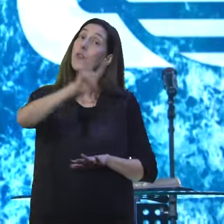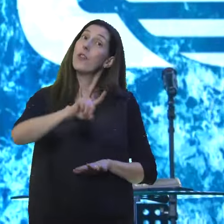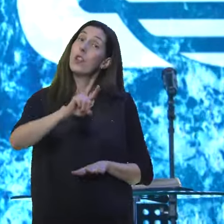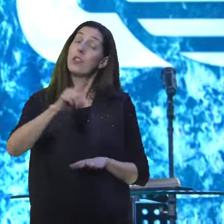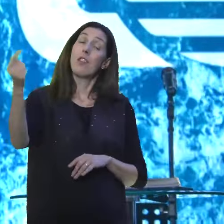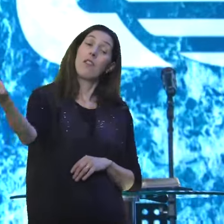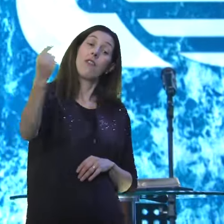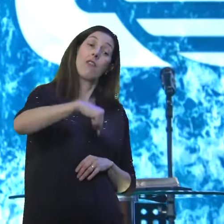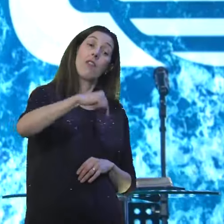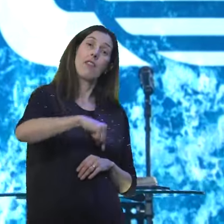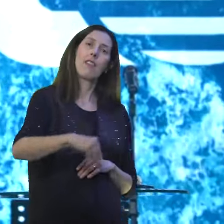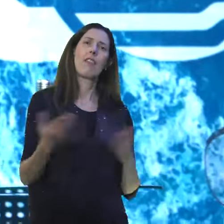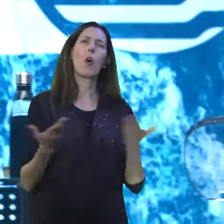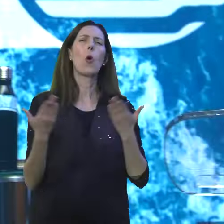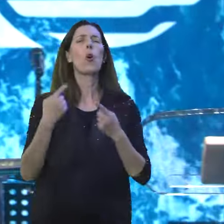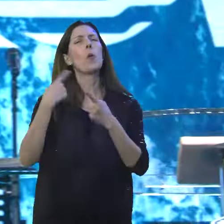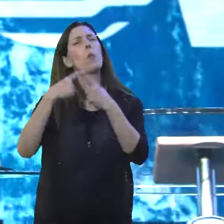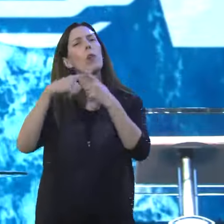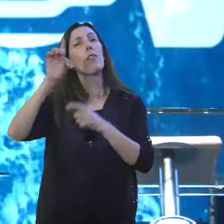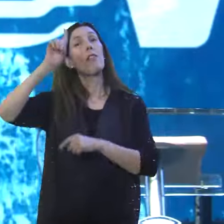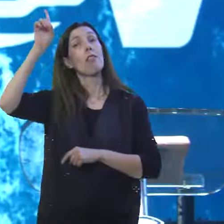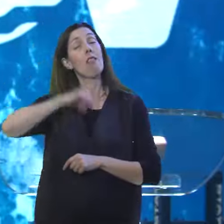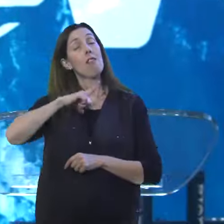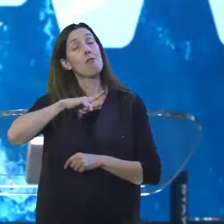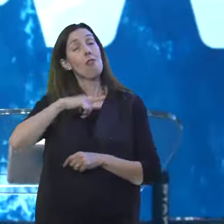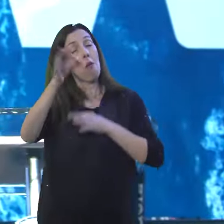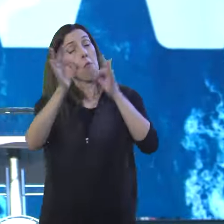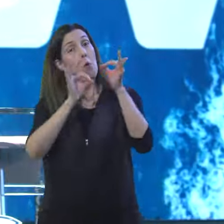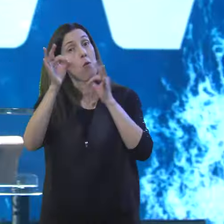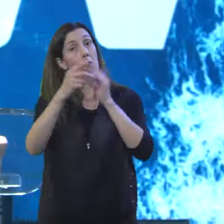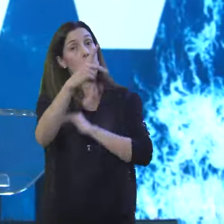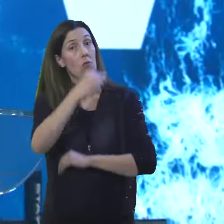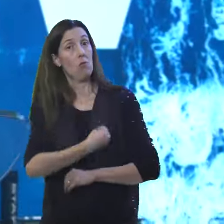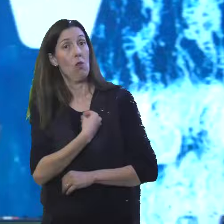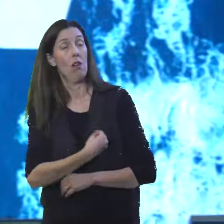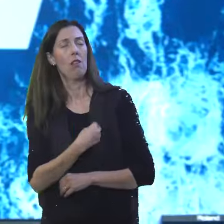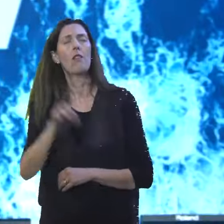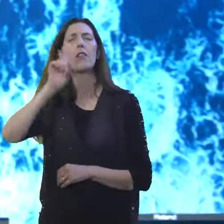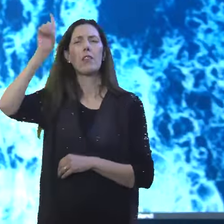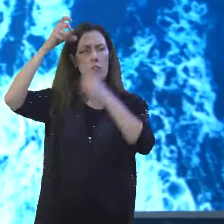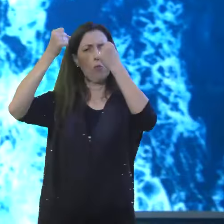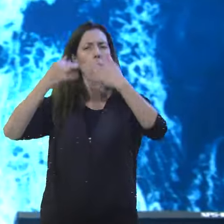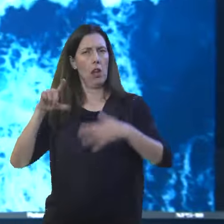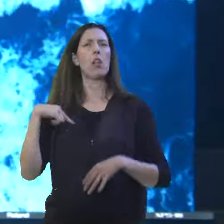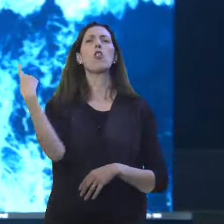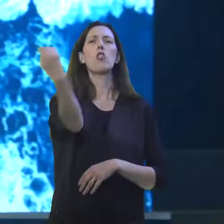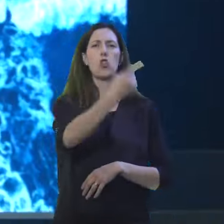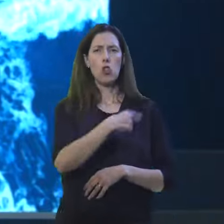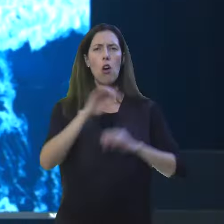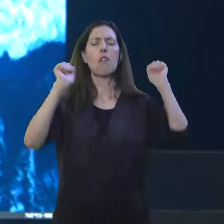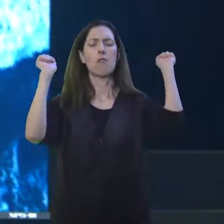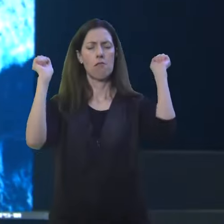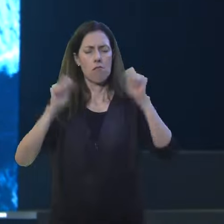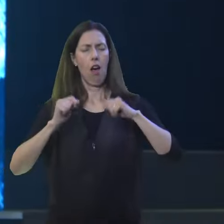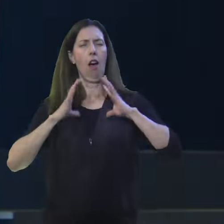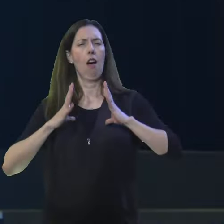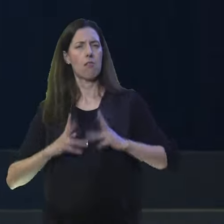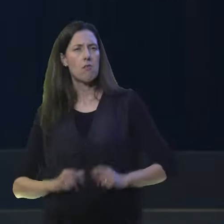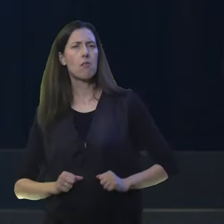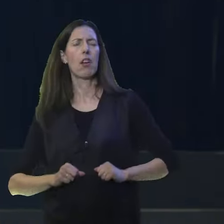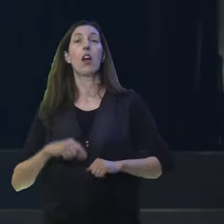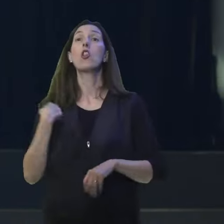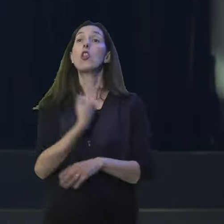tem um plano para você. E ele fala que nós podemos ser santos. E que sem santidade ninguém vai ver a Deus. Então